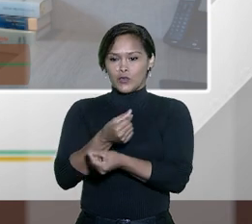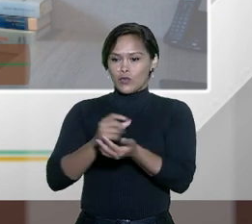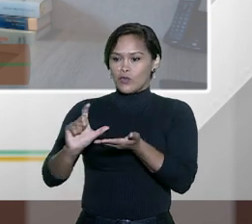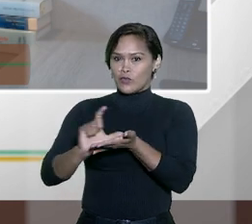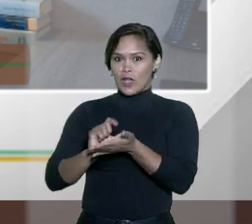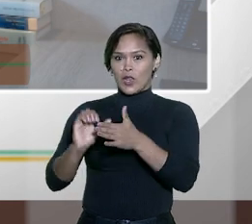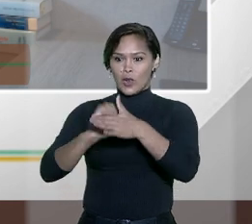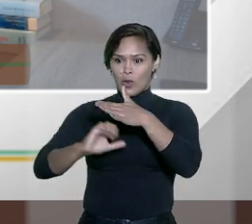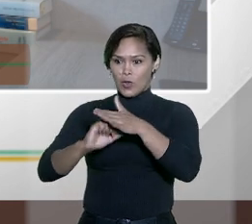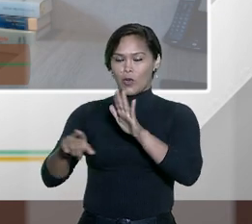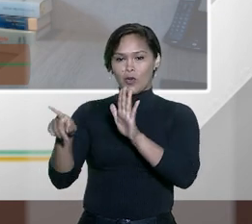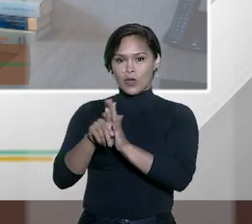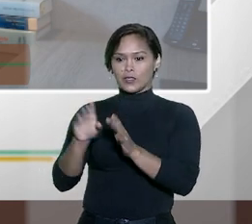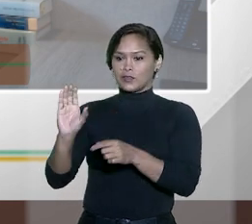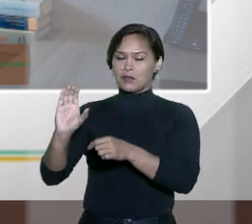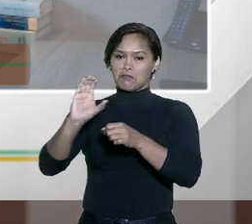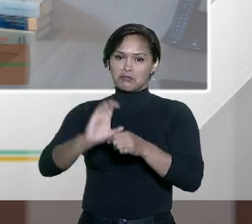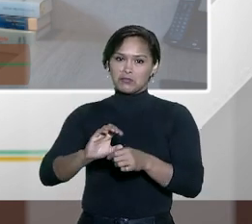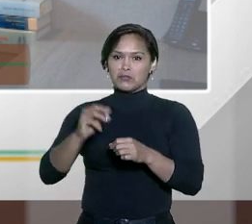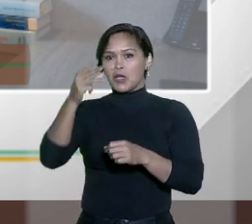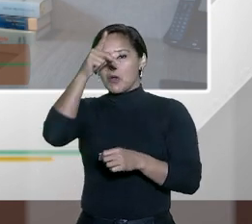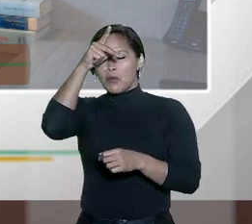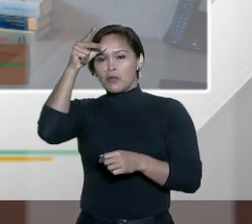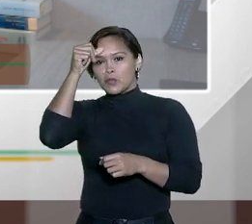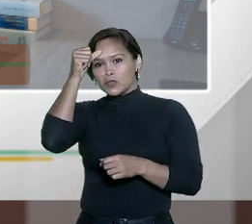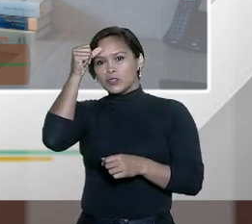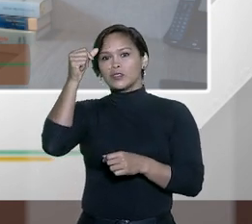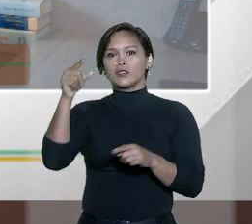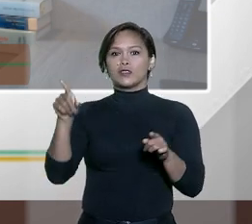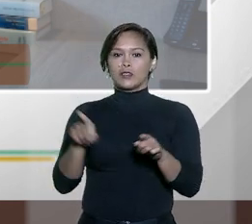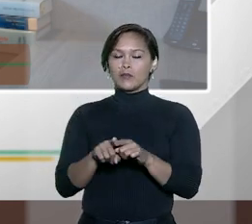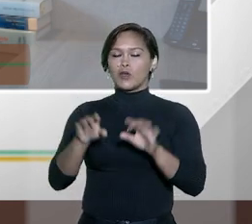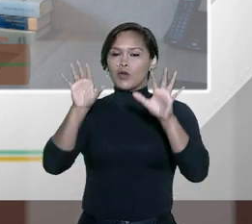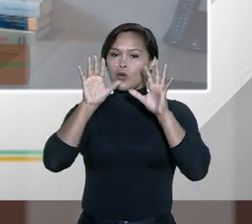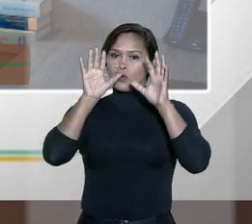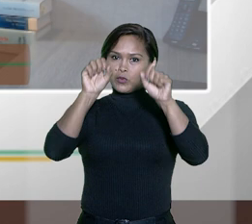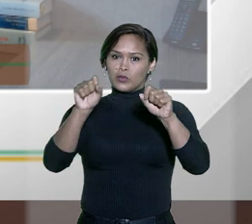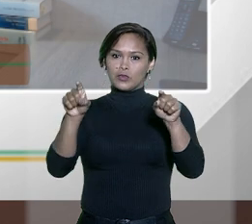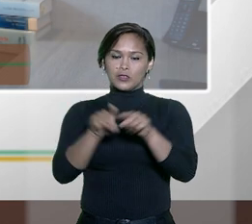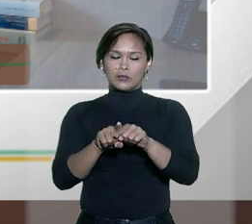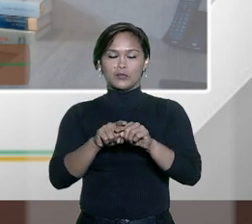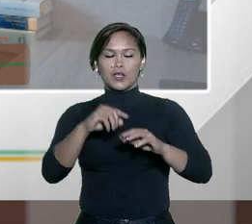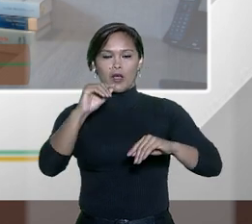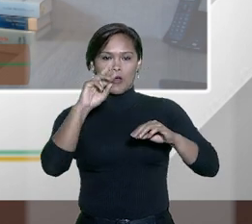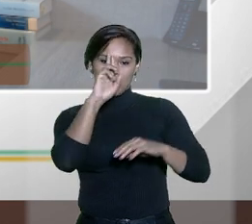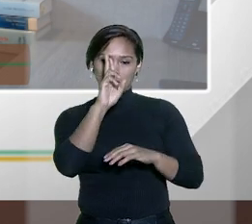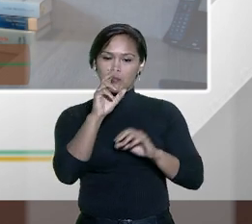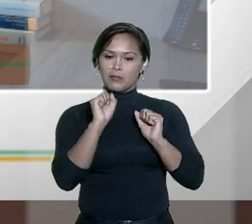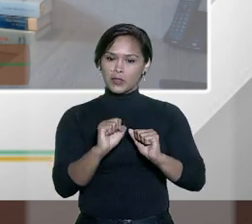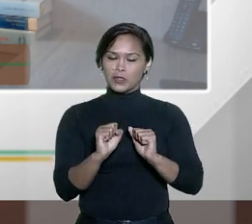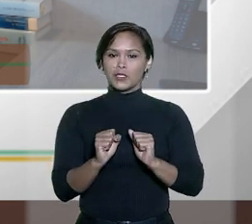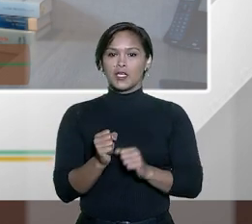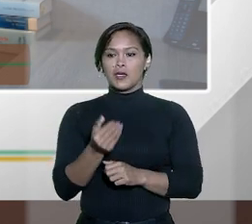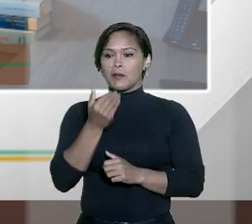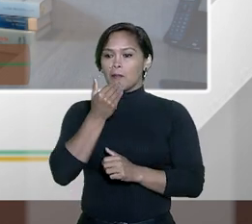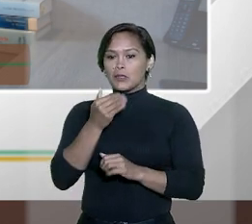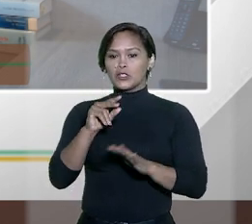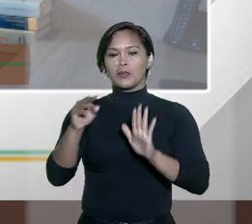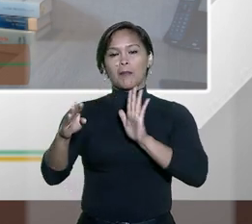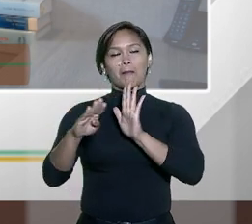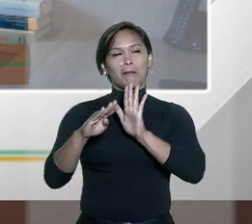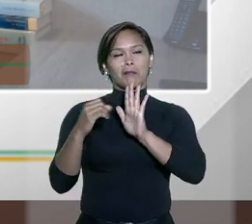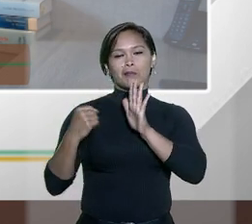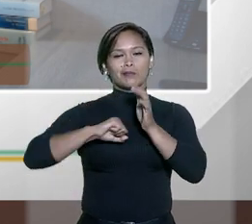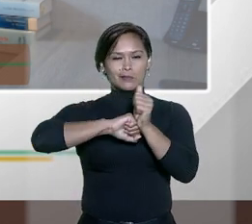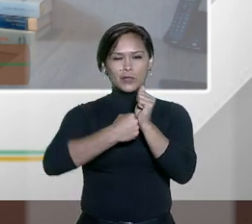ente devedor, né? Então, se é o estado ou o município, o tribunal competente, ele poderia pedir o sequestro dos